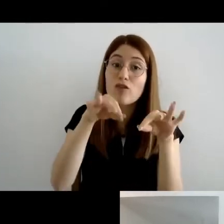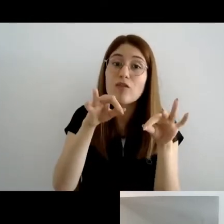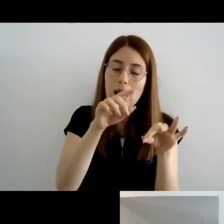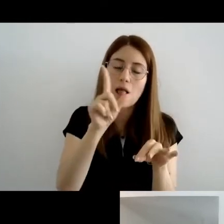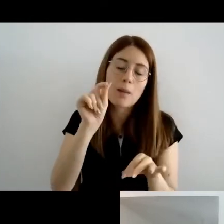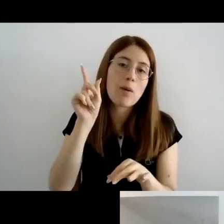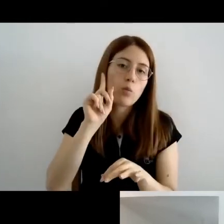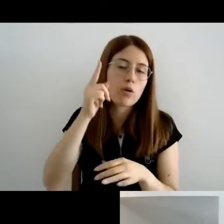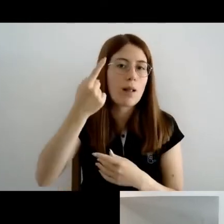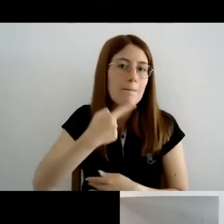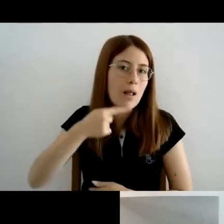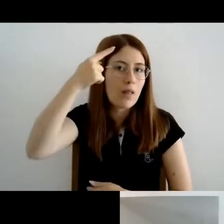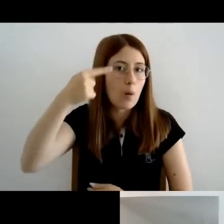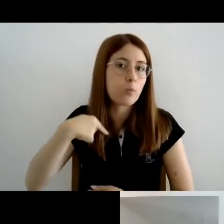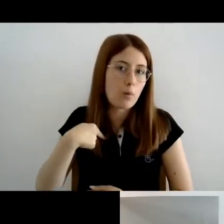extremamente importante.